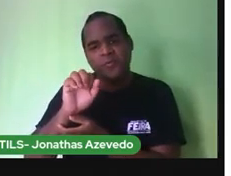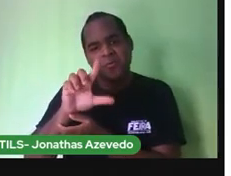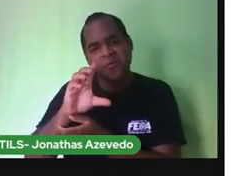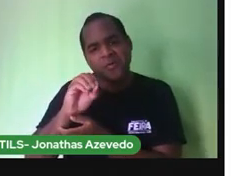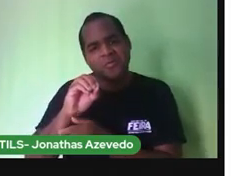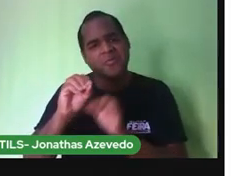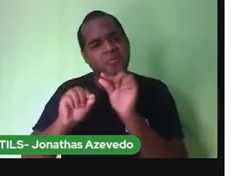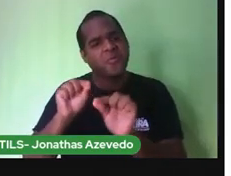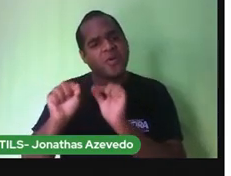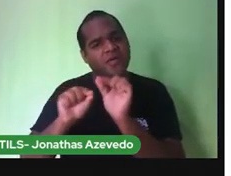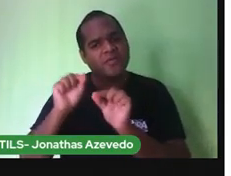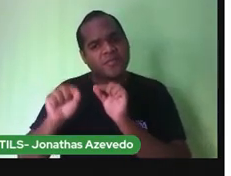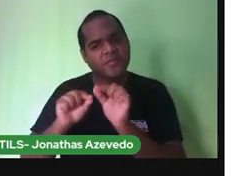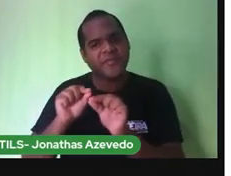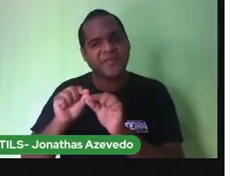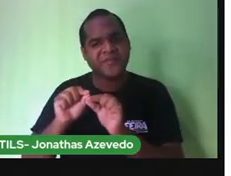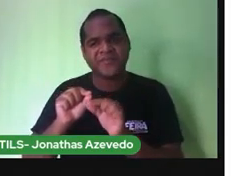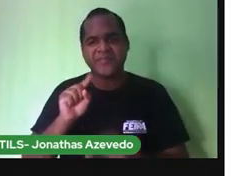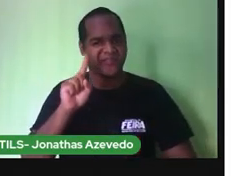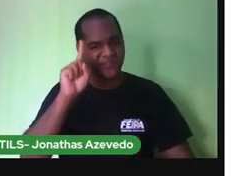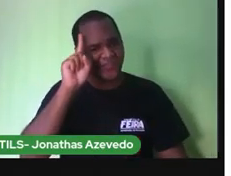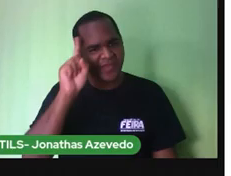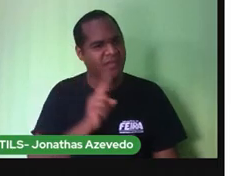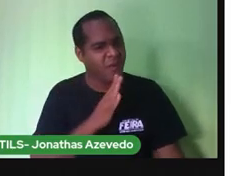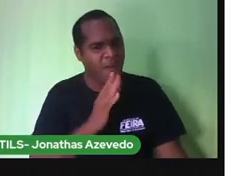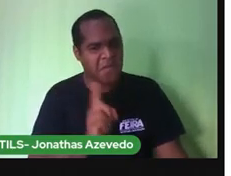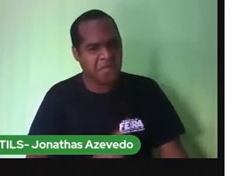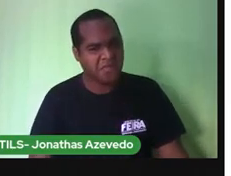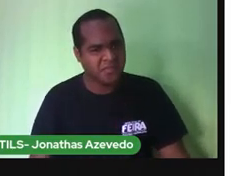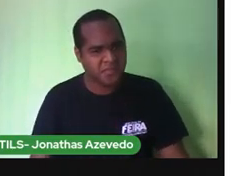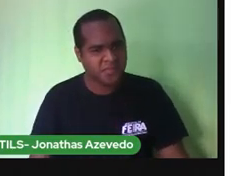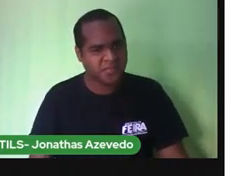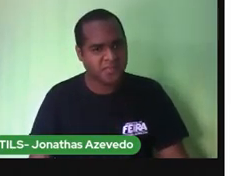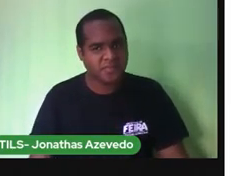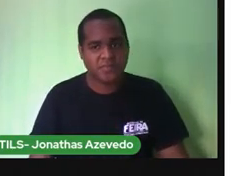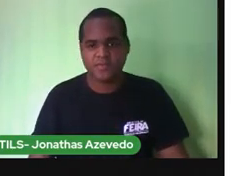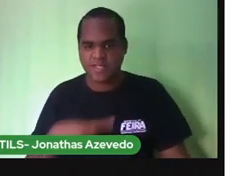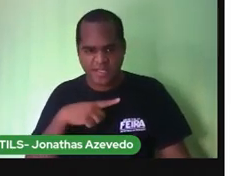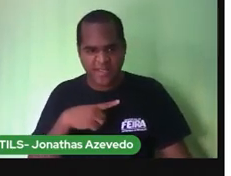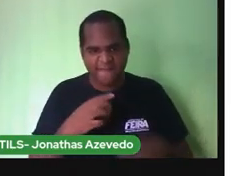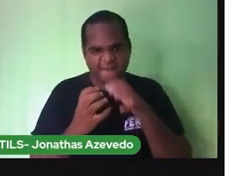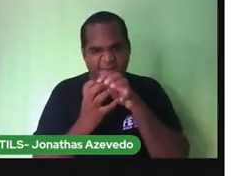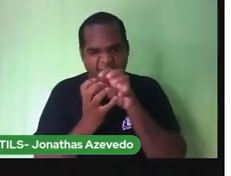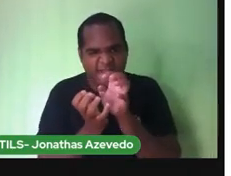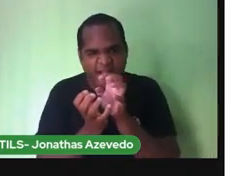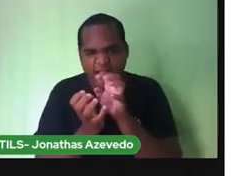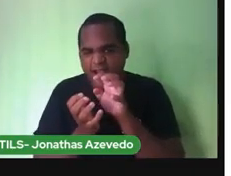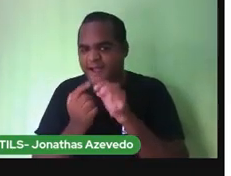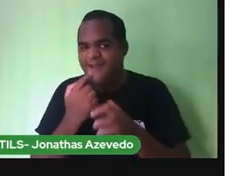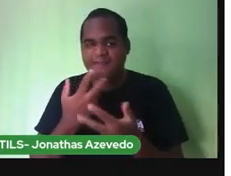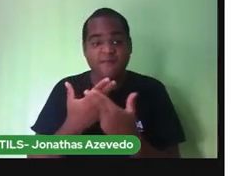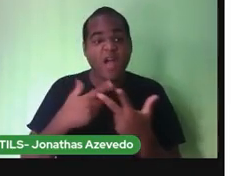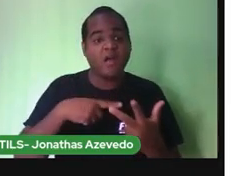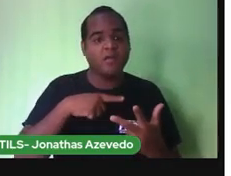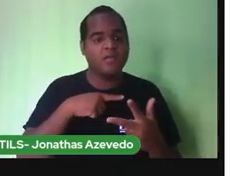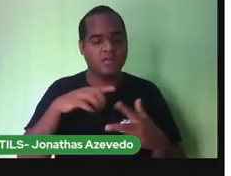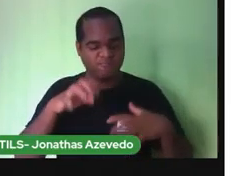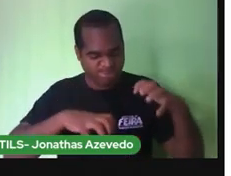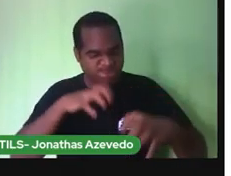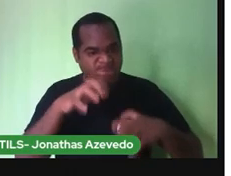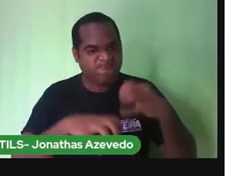grupo falo você não conhece o grupo ele tem presas incríveis garras terríveis